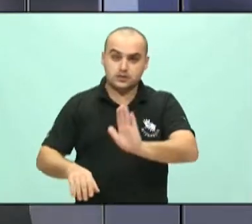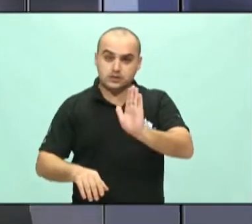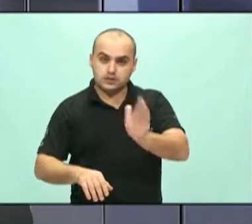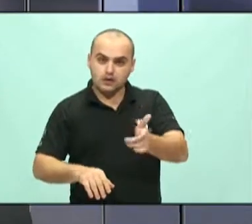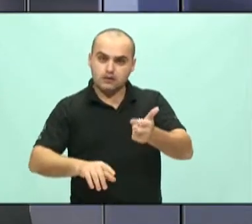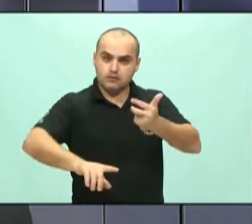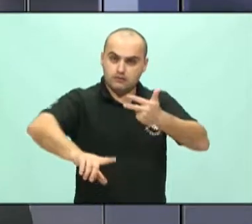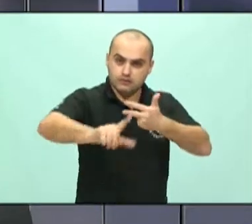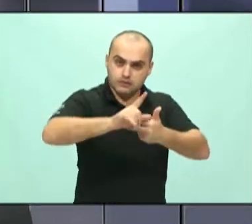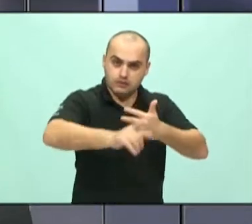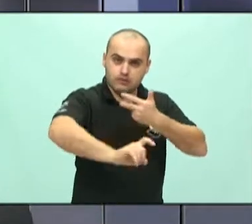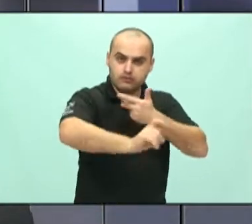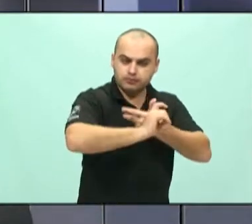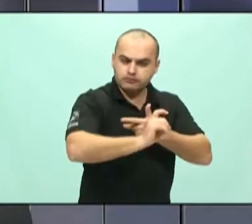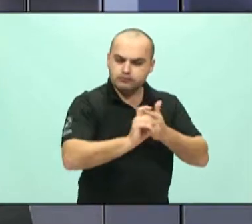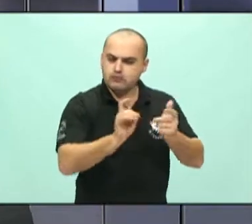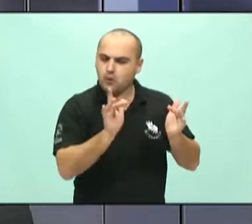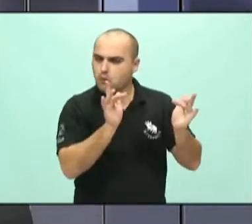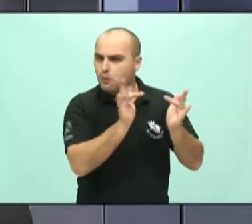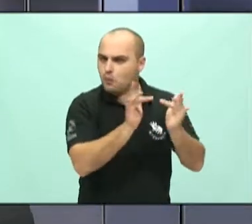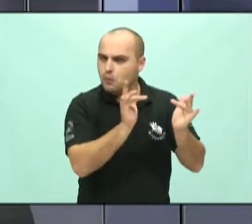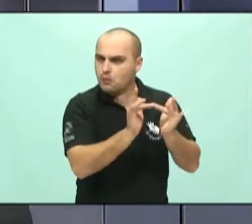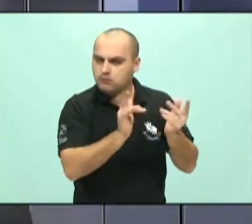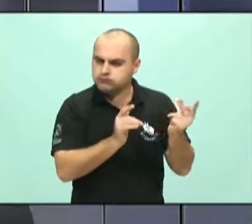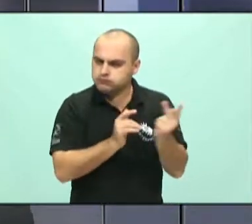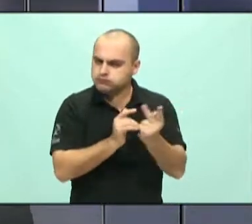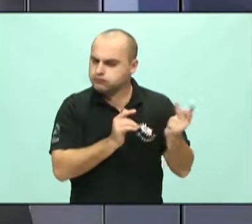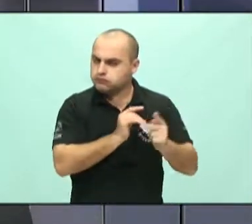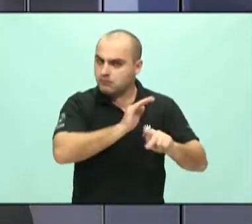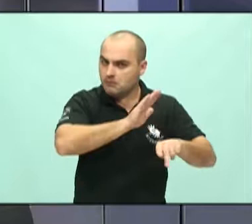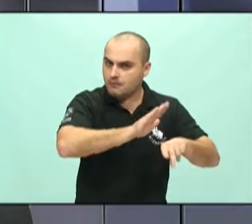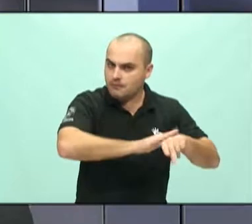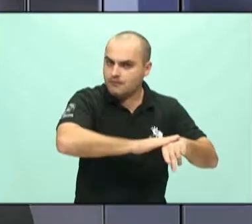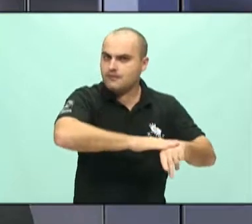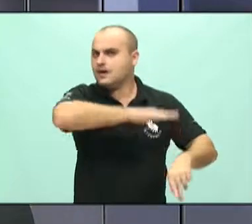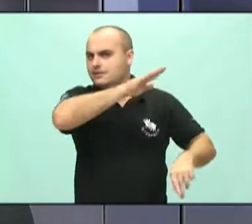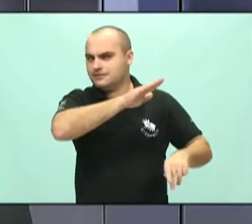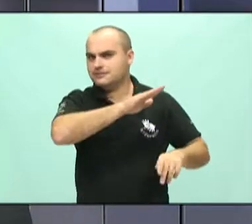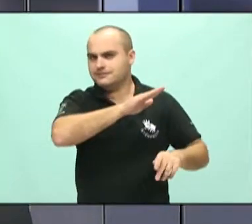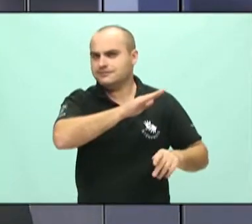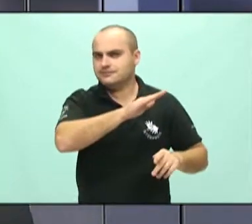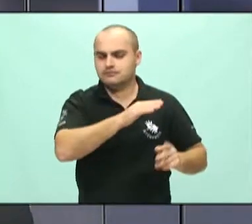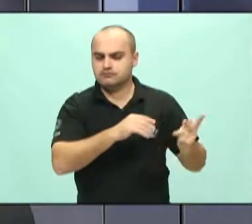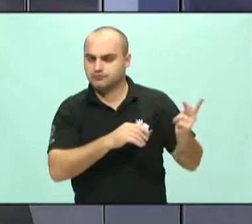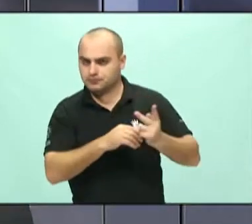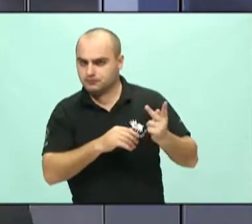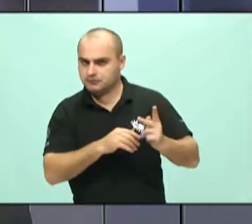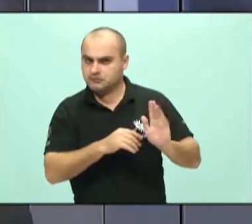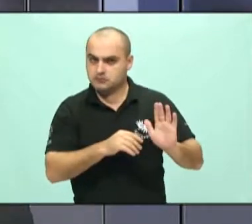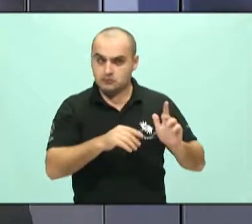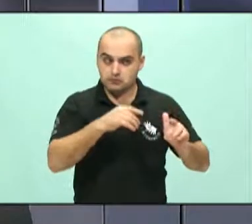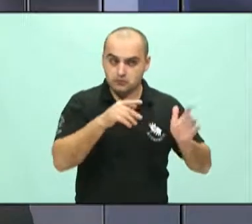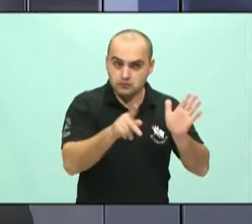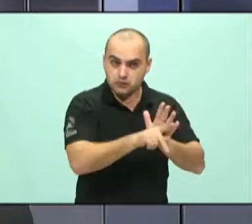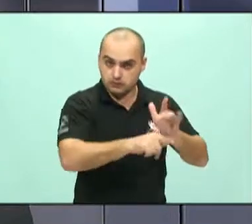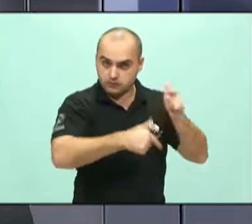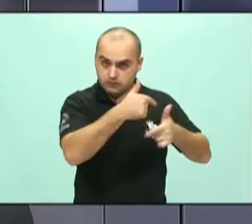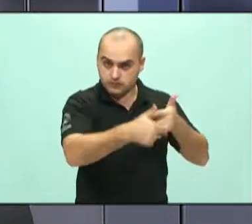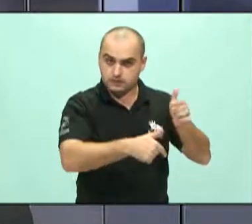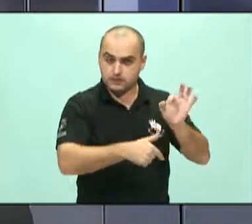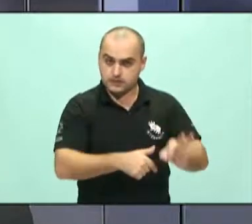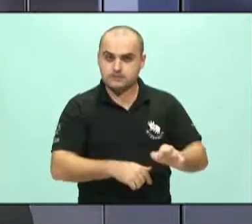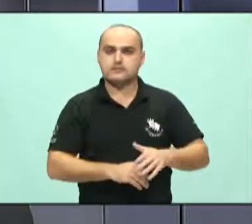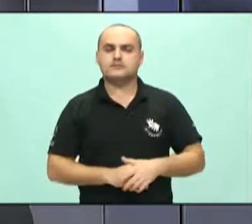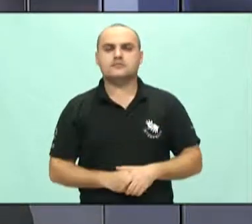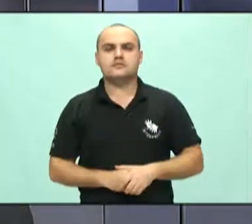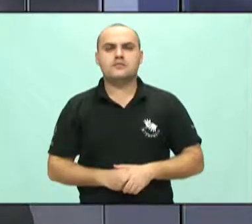acabam tendo um correlacionamento muito grande de ações. Então, seja